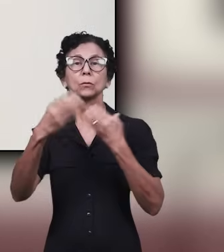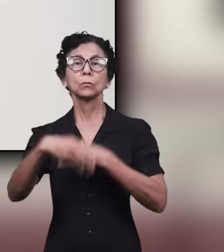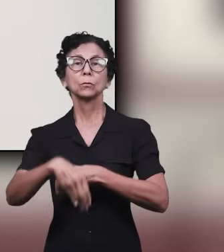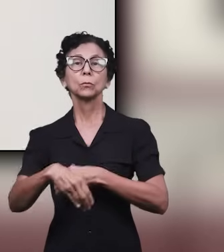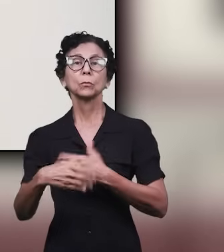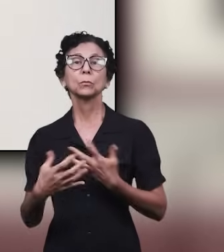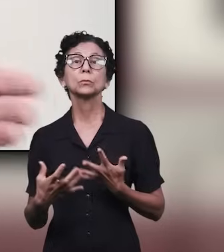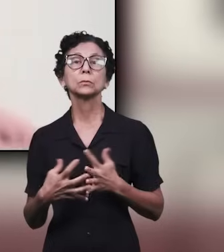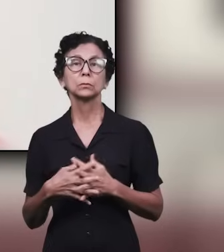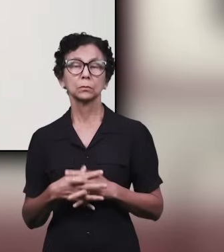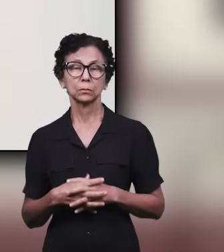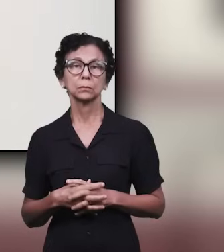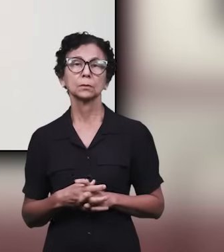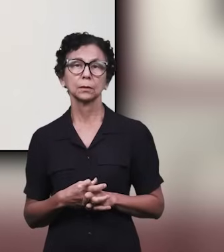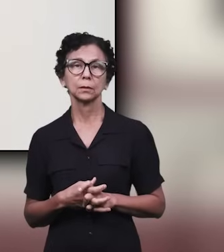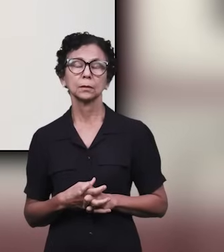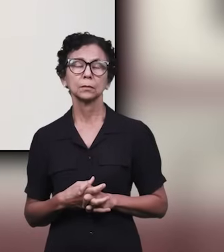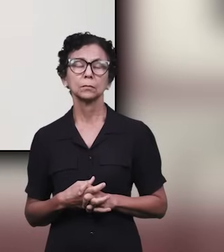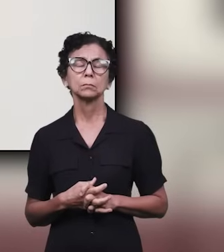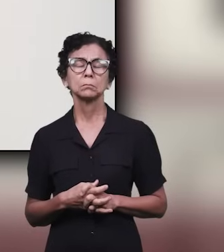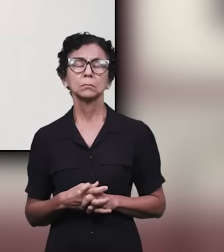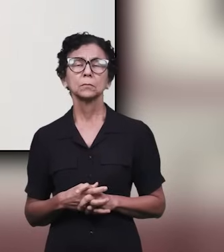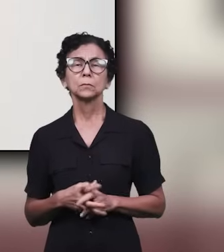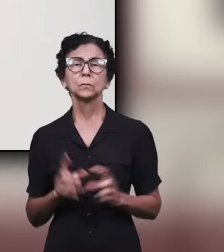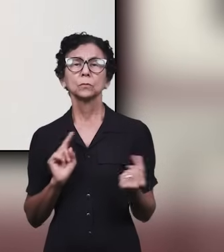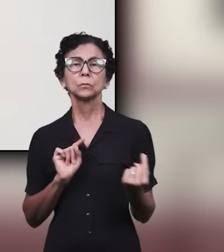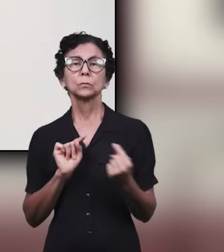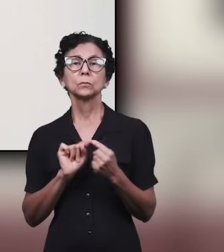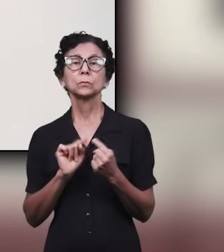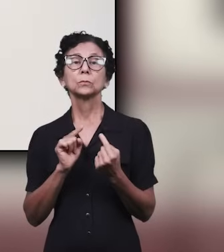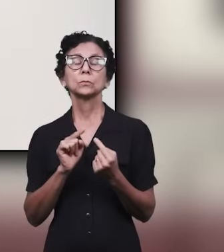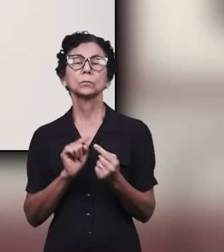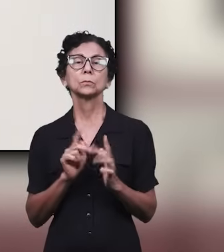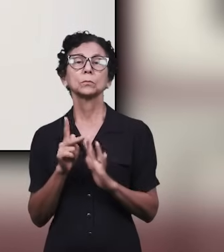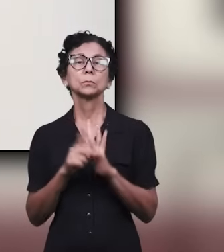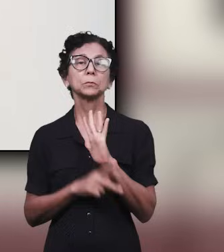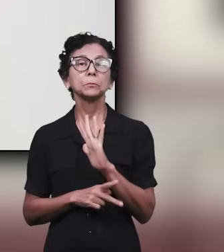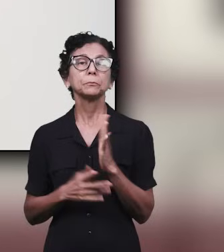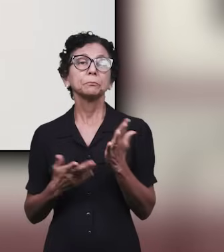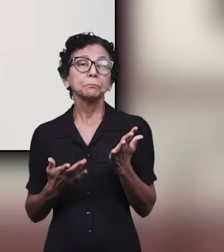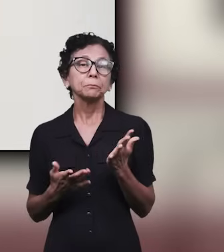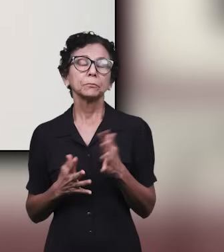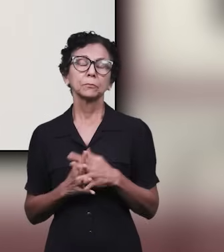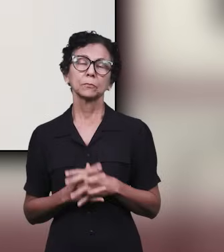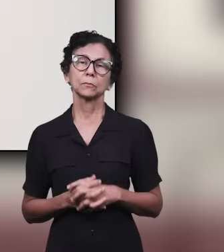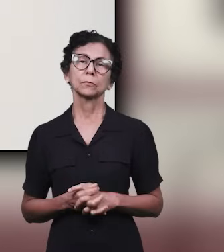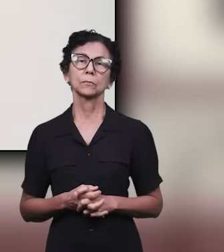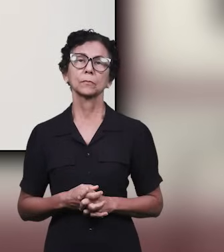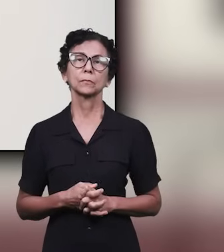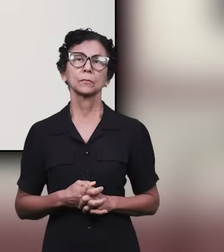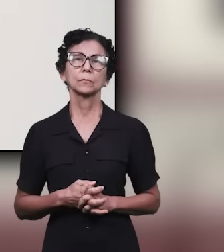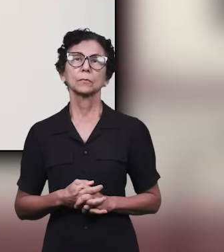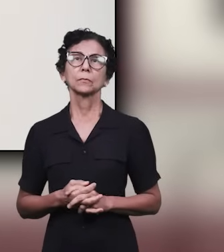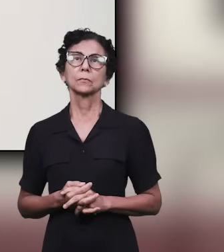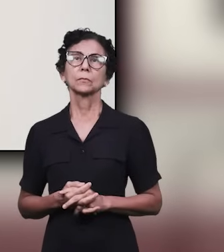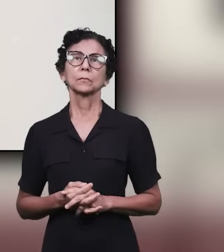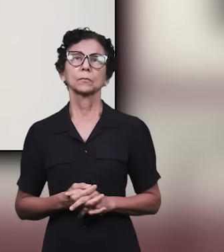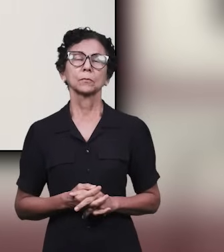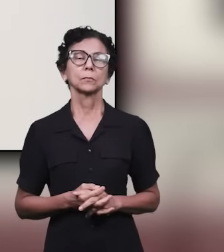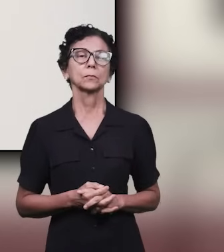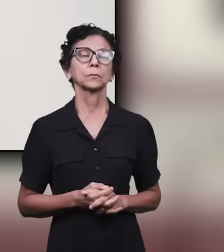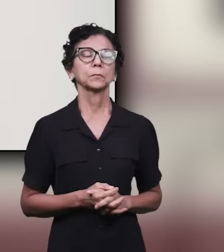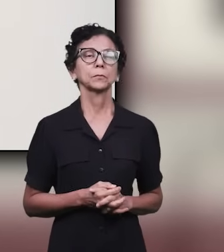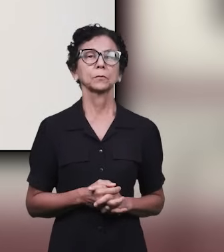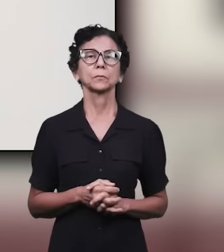Aquilo que ele está programando como projeto de vida. E esse acompanhamento, né, juntamente ali com o seu filho, junto